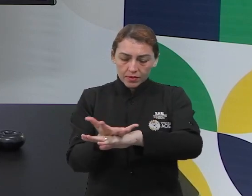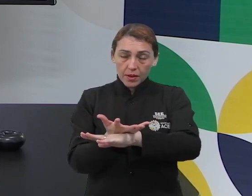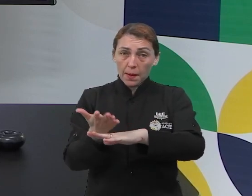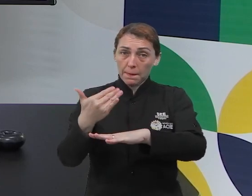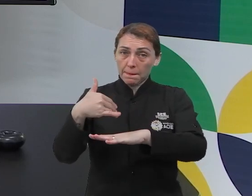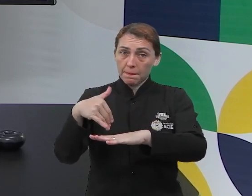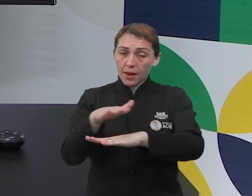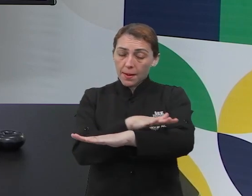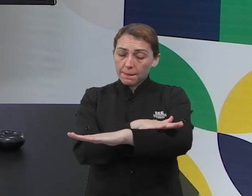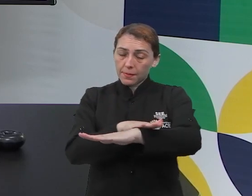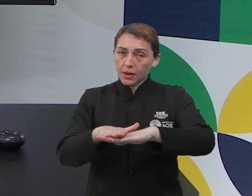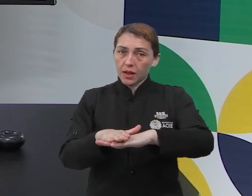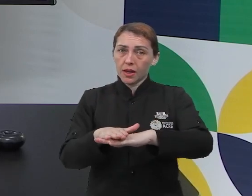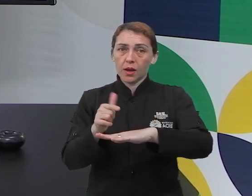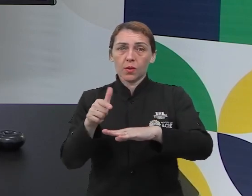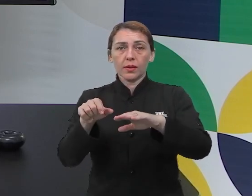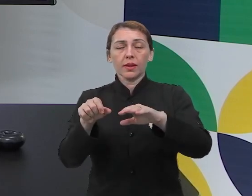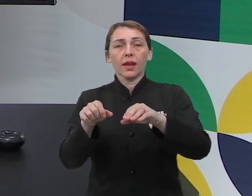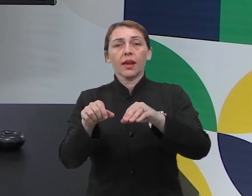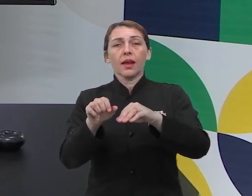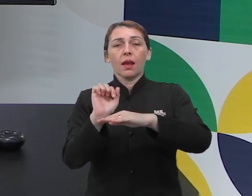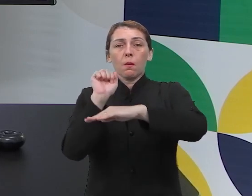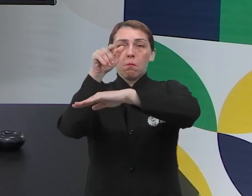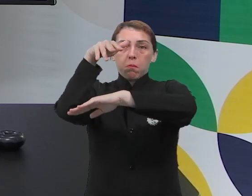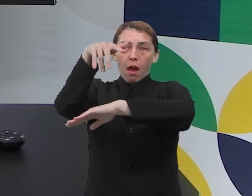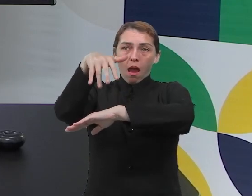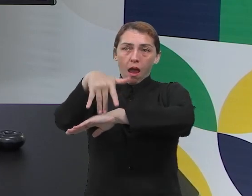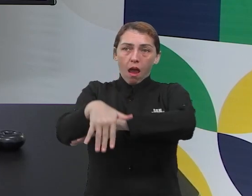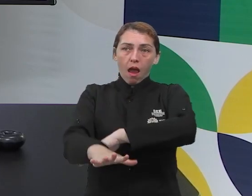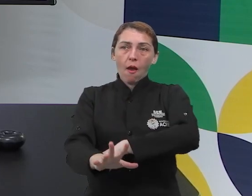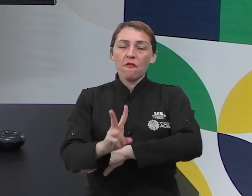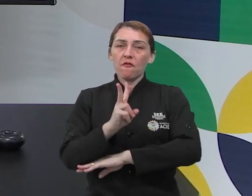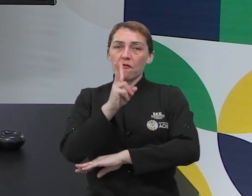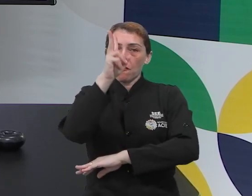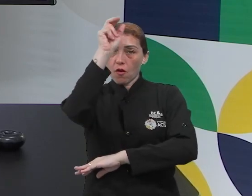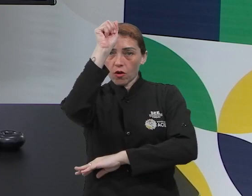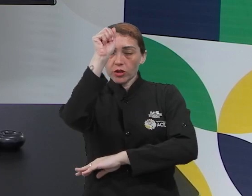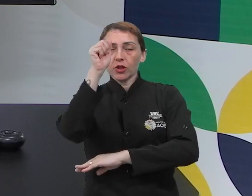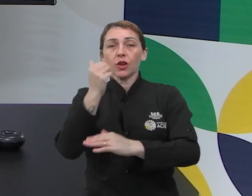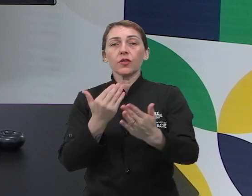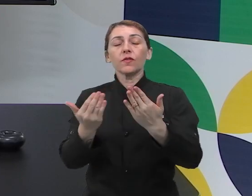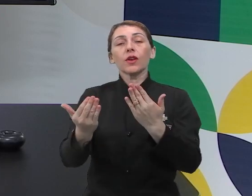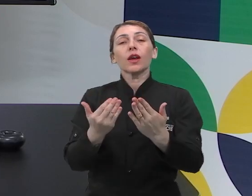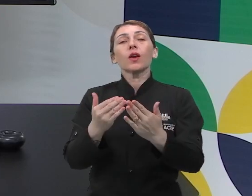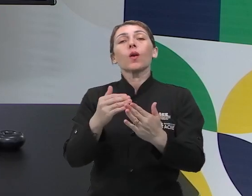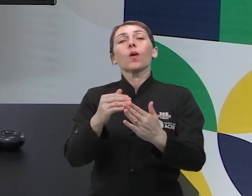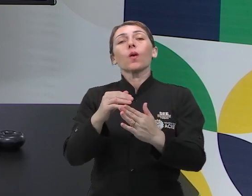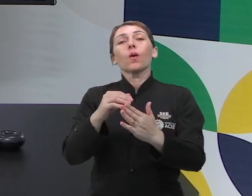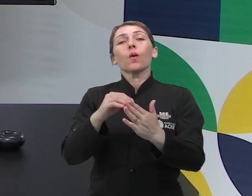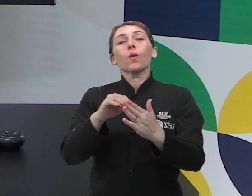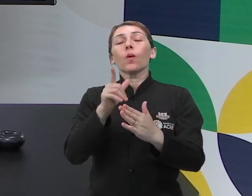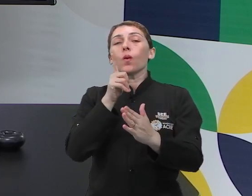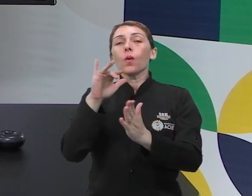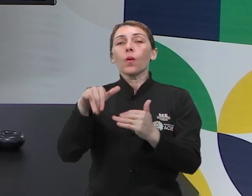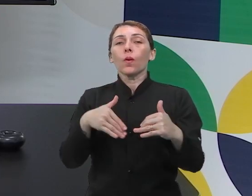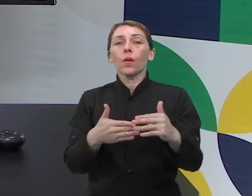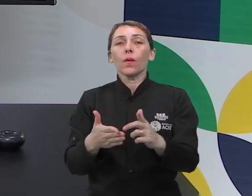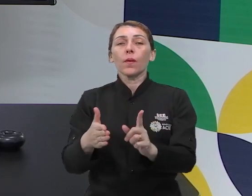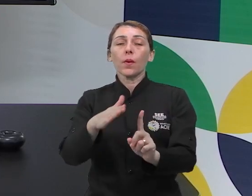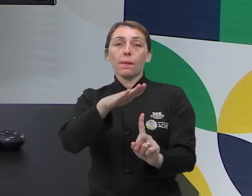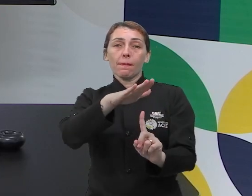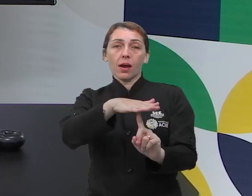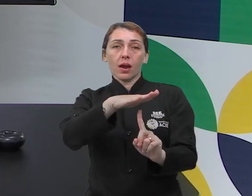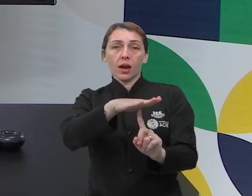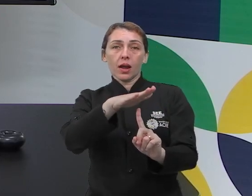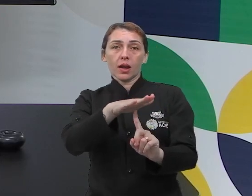mais planas, não tem uma queda da água tão forte, tá? Já tem aí a diferença com o Rio Paraná, por exemplo, né, que já tem ali uma